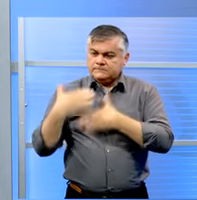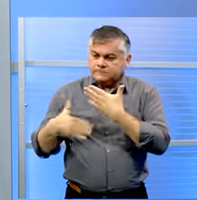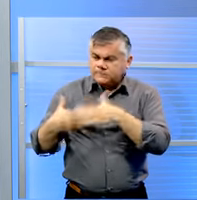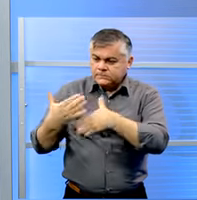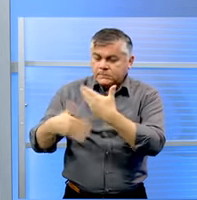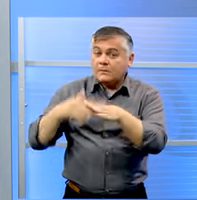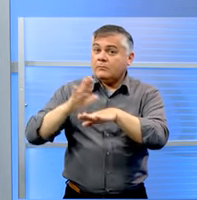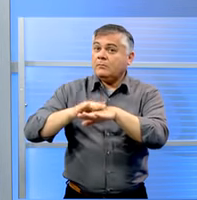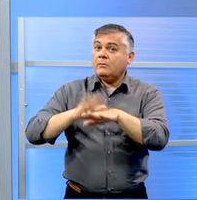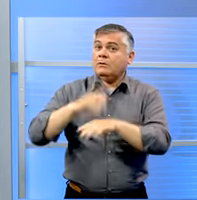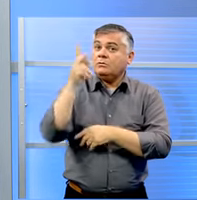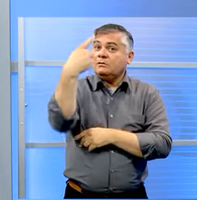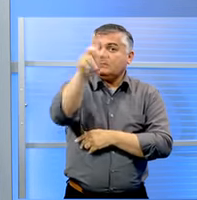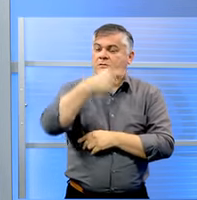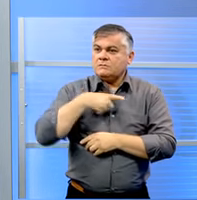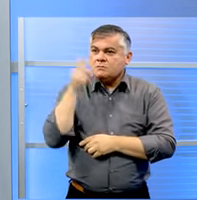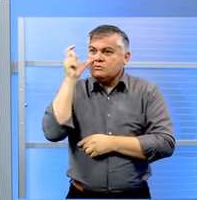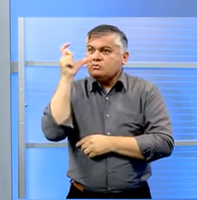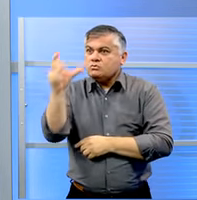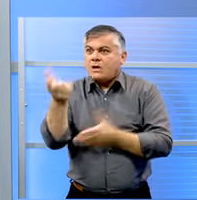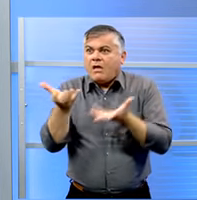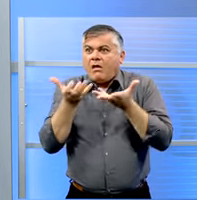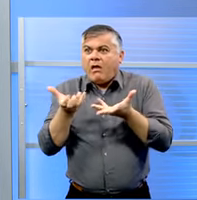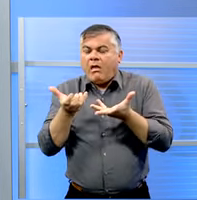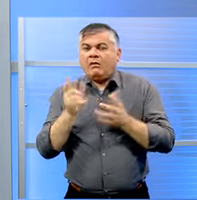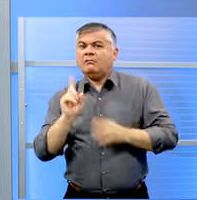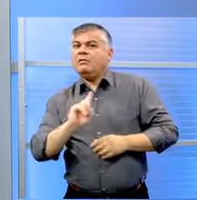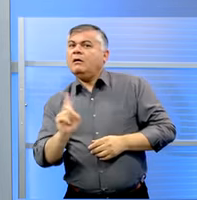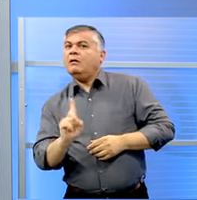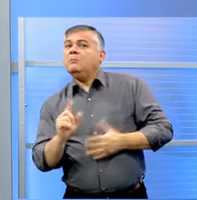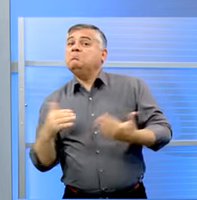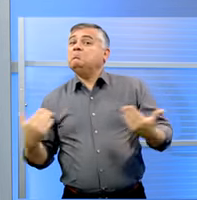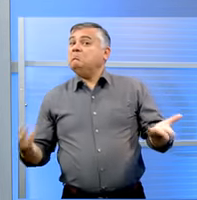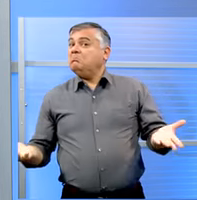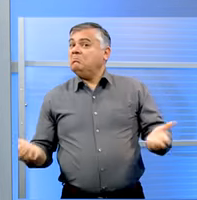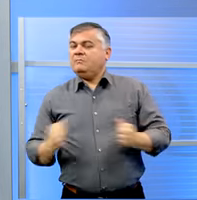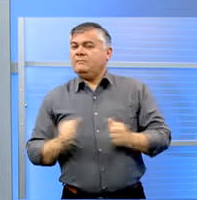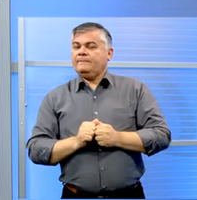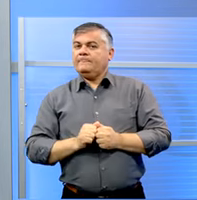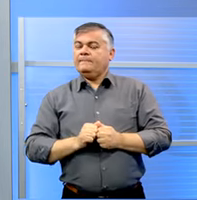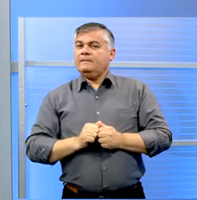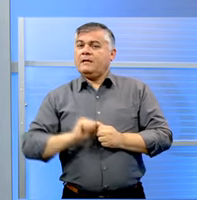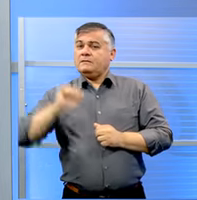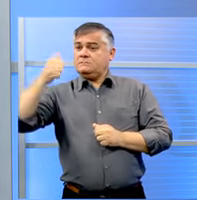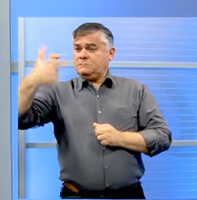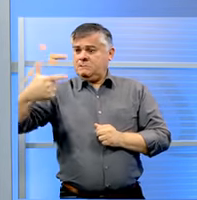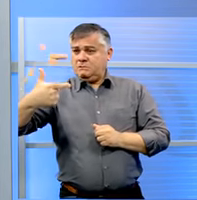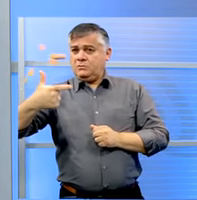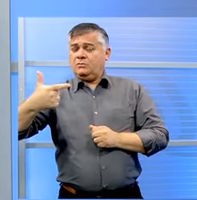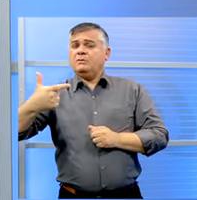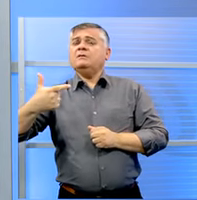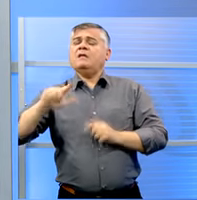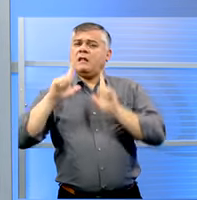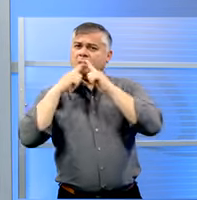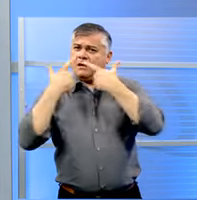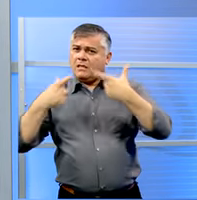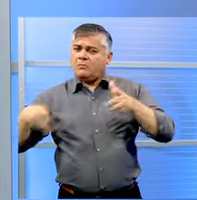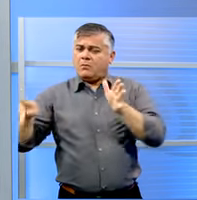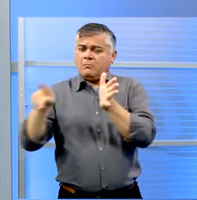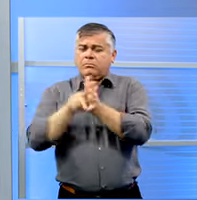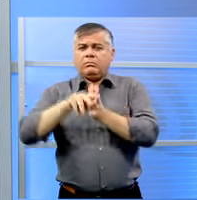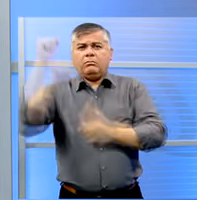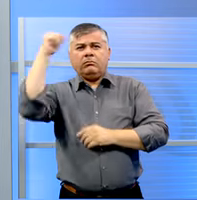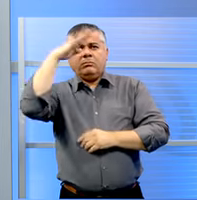por você que tem interesse ou não. Segunda língua nacional. Ela é oficializada